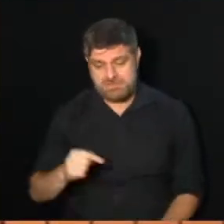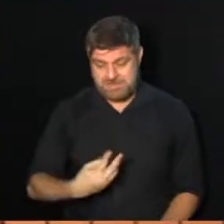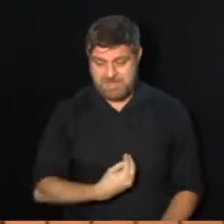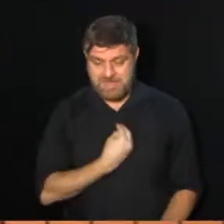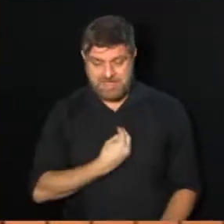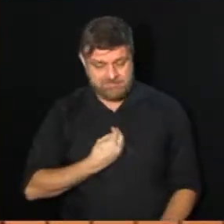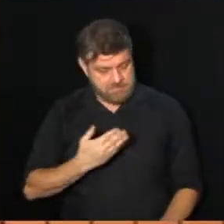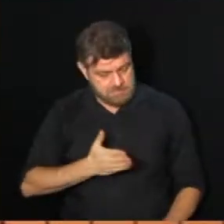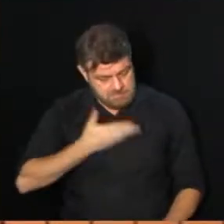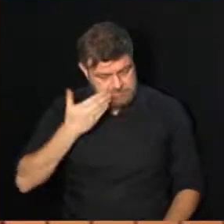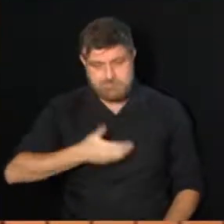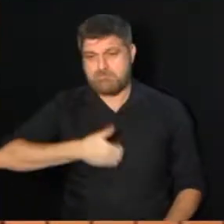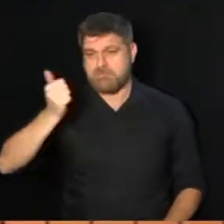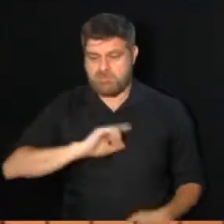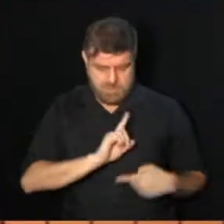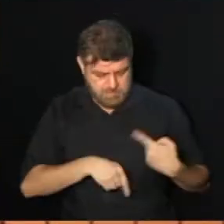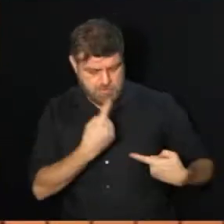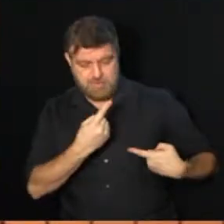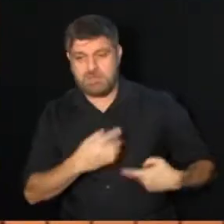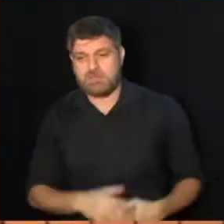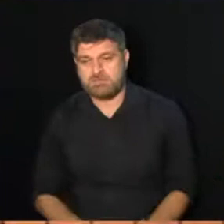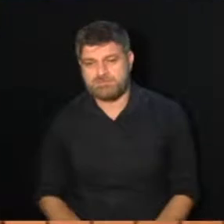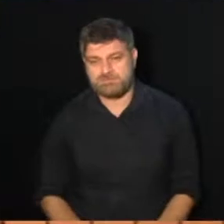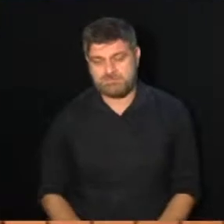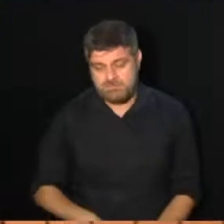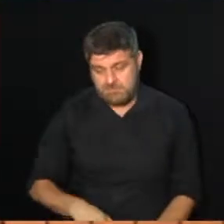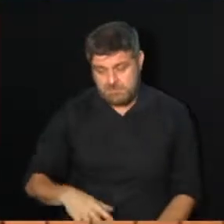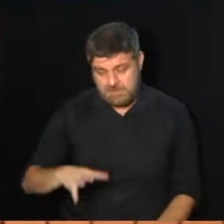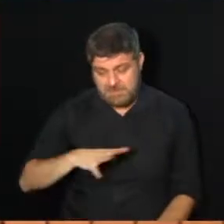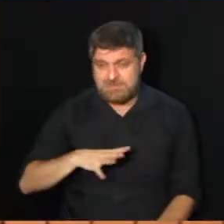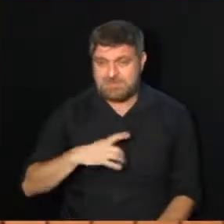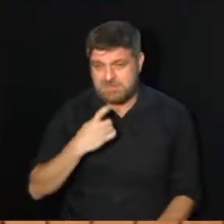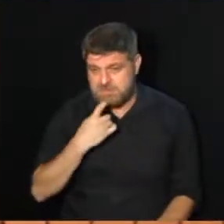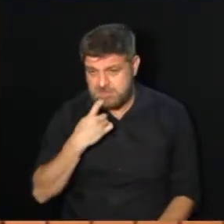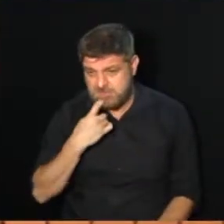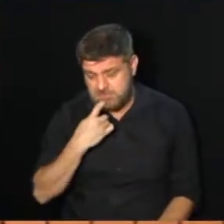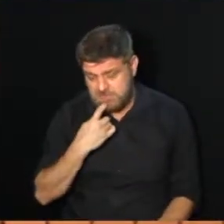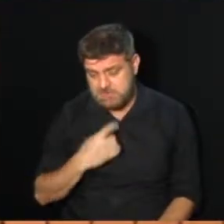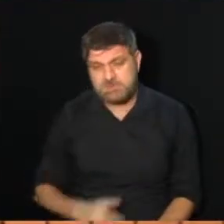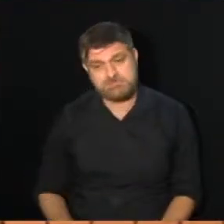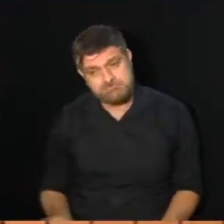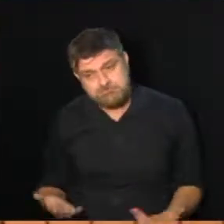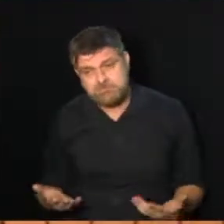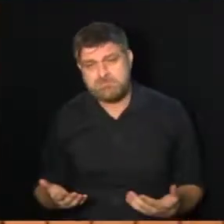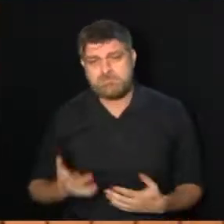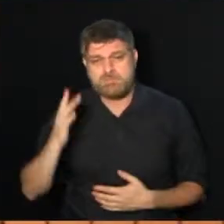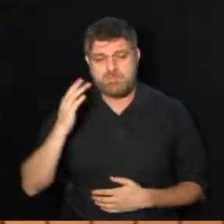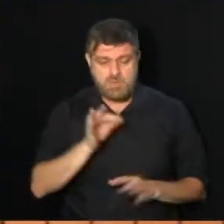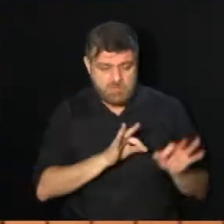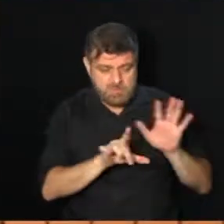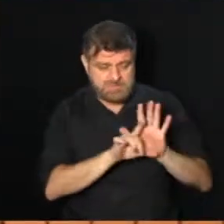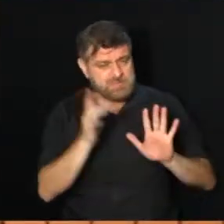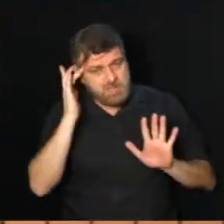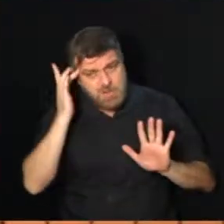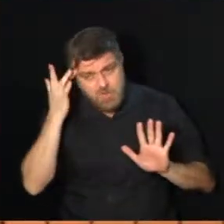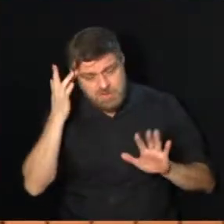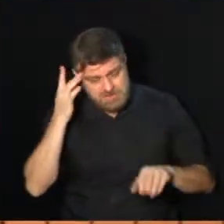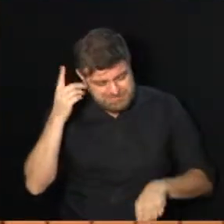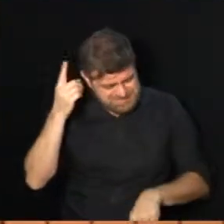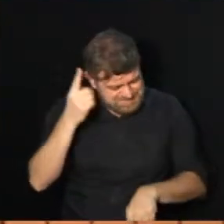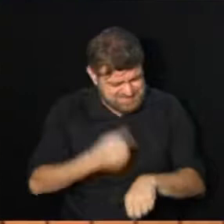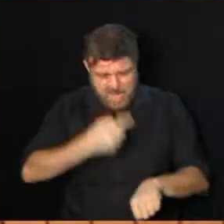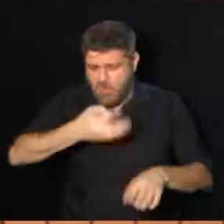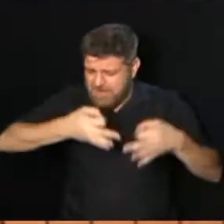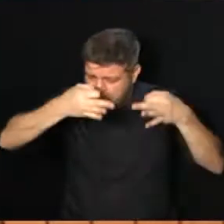vida do cidadão na nossa cidade de Campinas. E eu acho que esse projeto de lei vem no momento